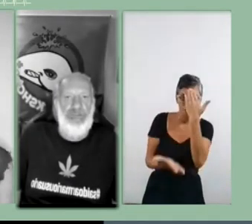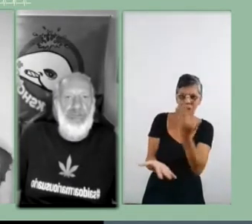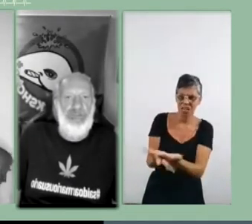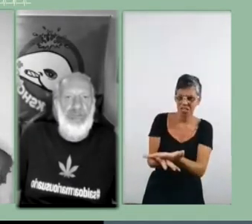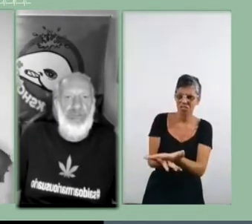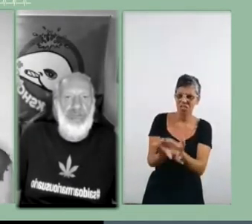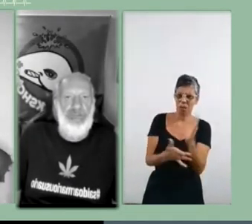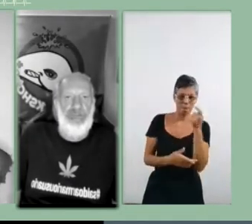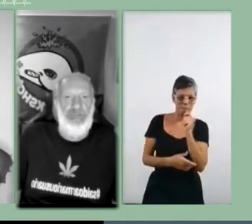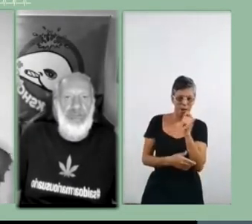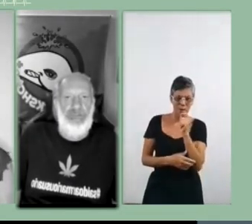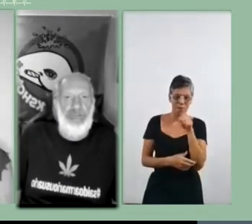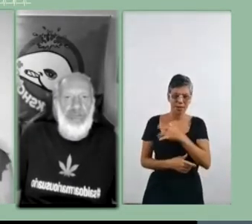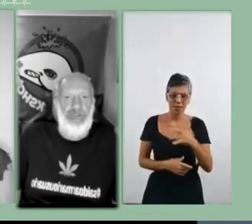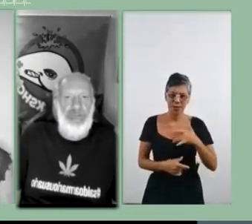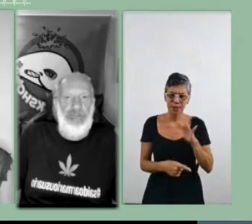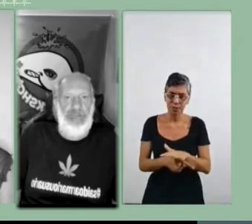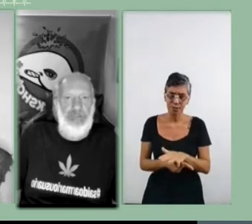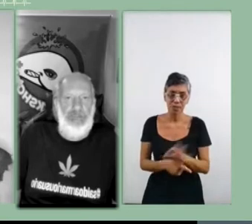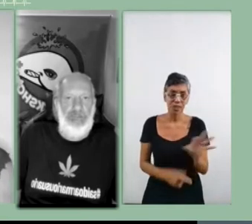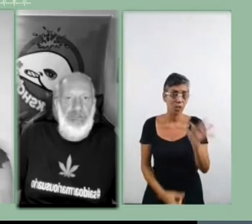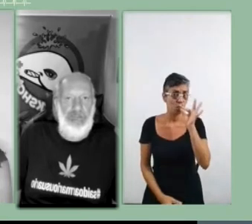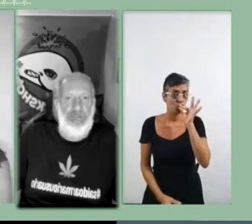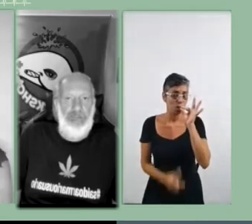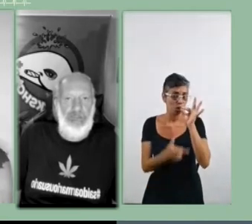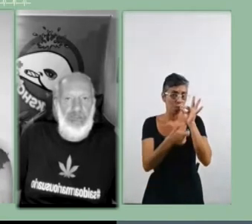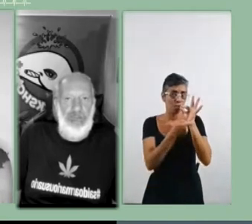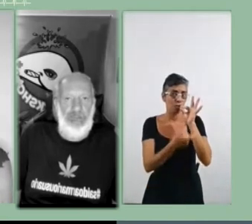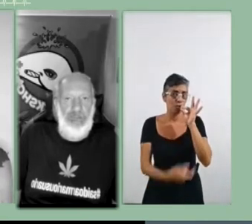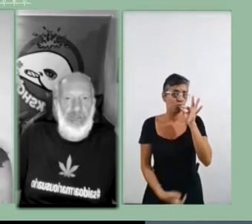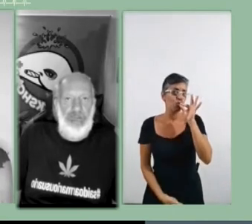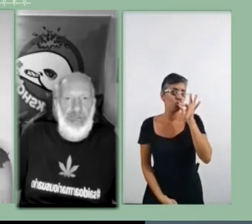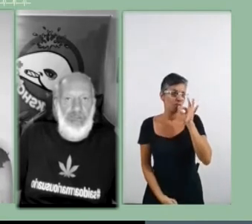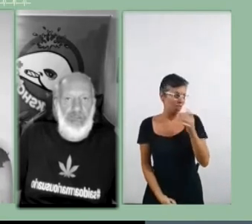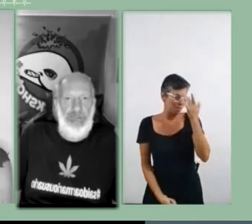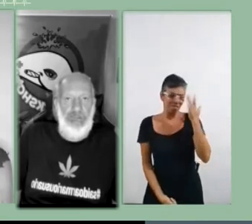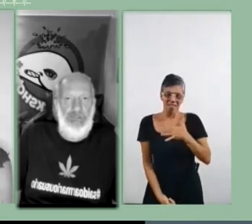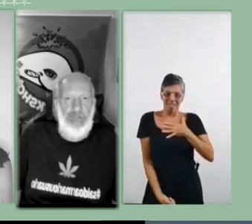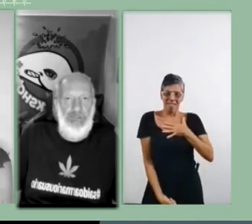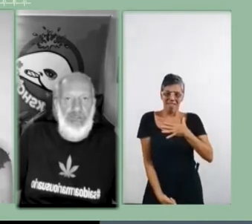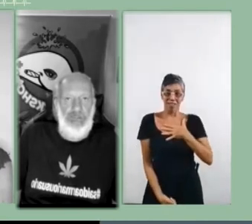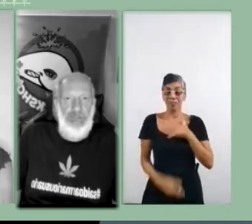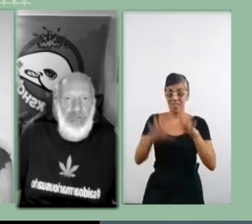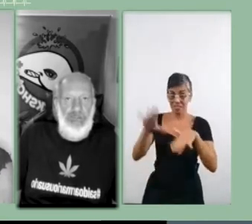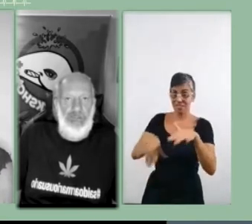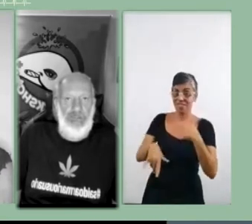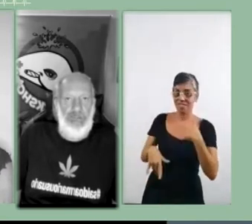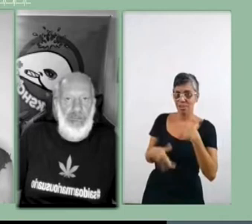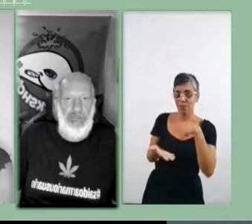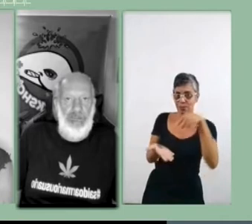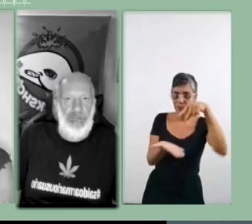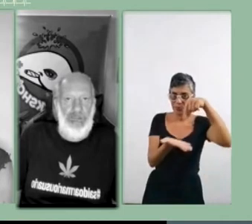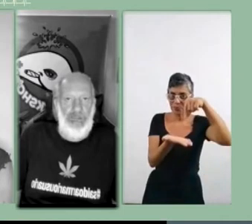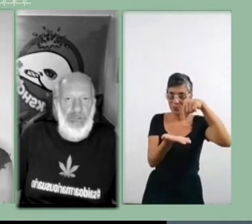é um ato agressivo. As pessoas aceitam muito mais quando eu pego, por exemplo, essa minha tintura canábica que eu tenho aqui